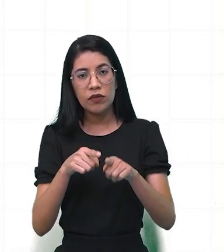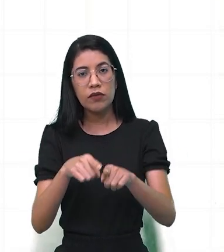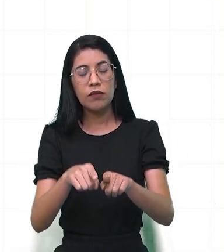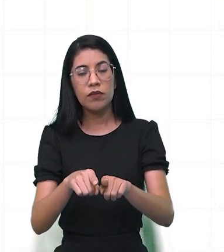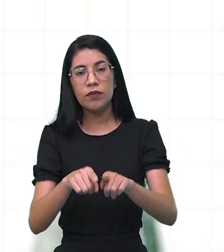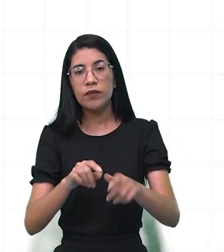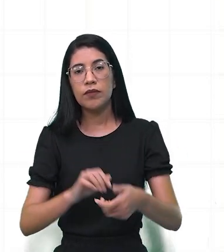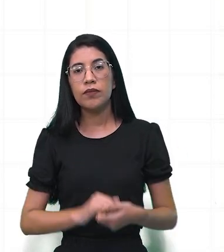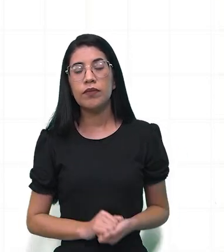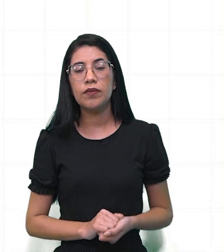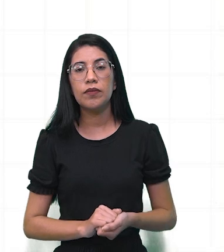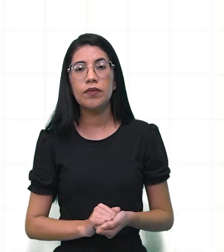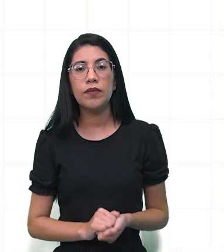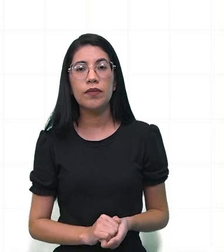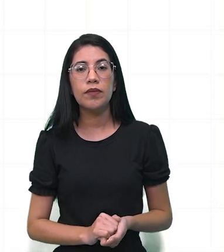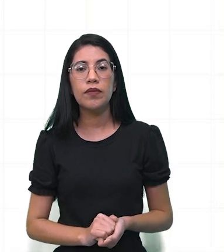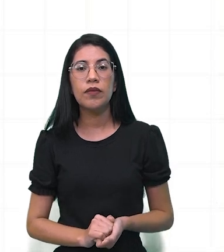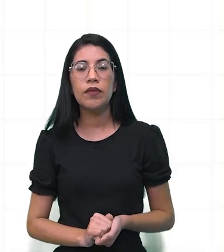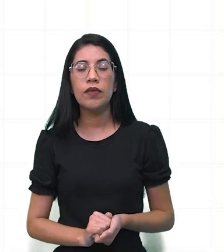é para a gente